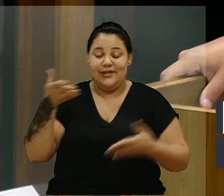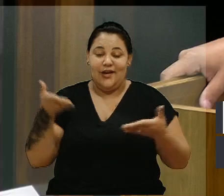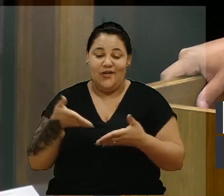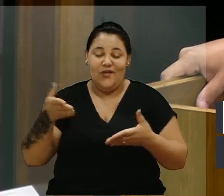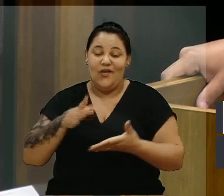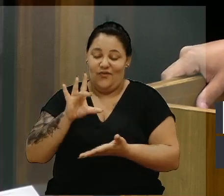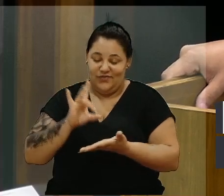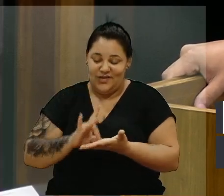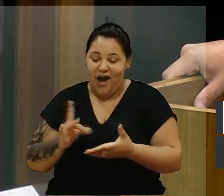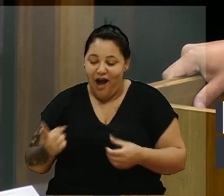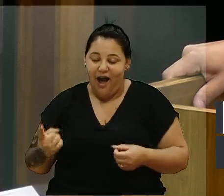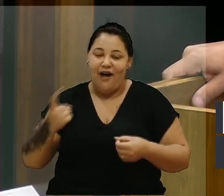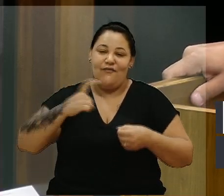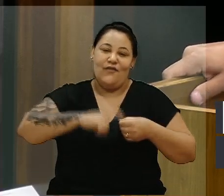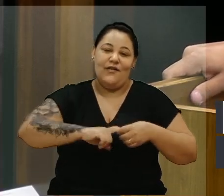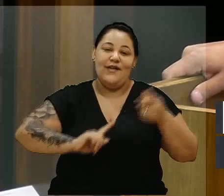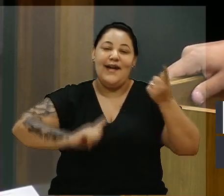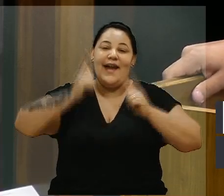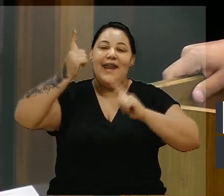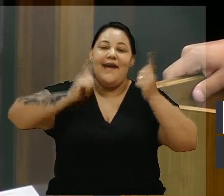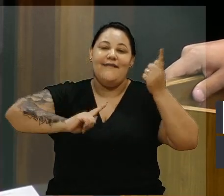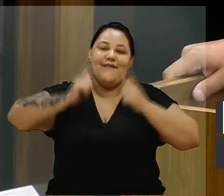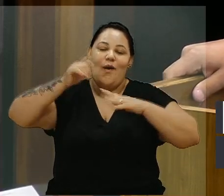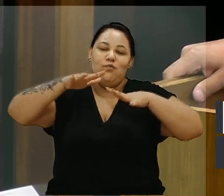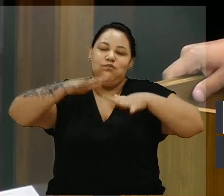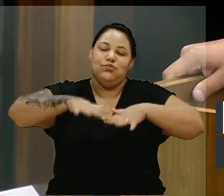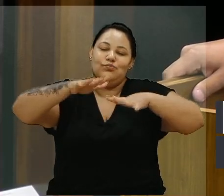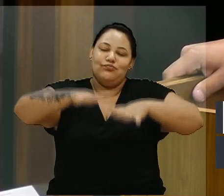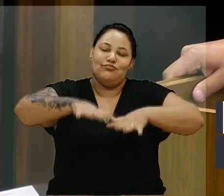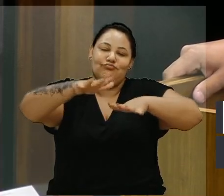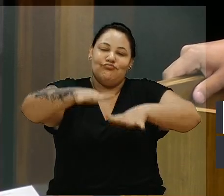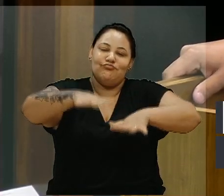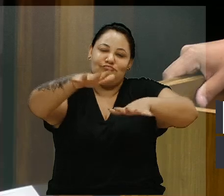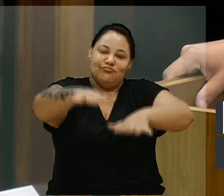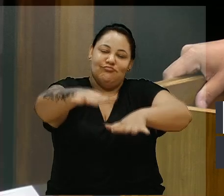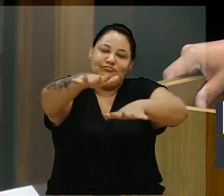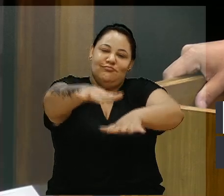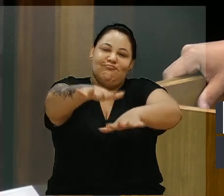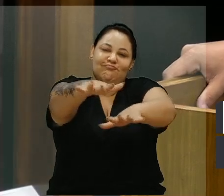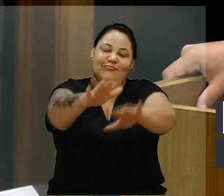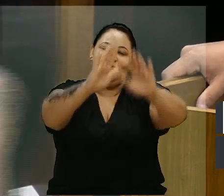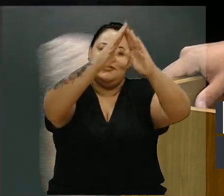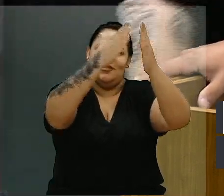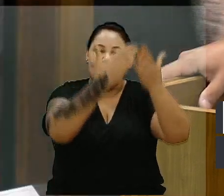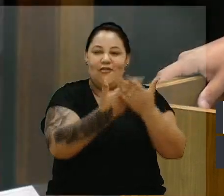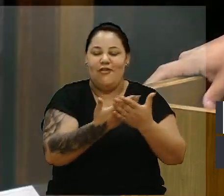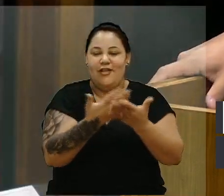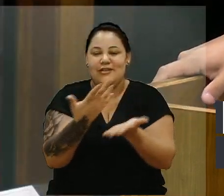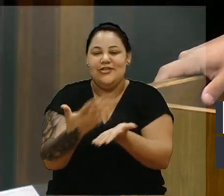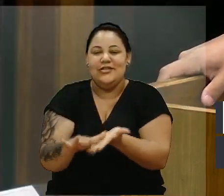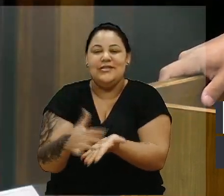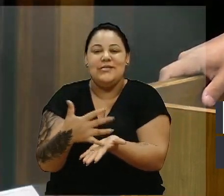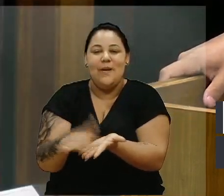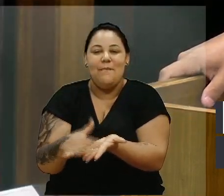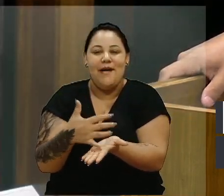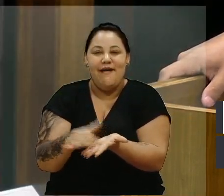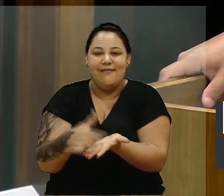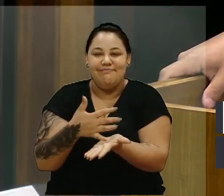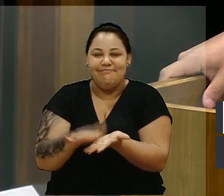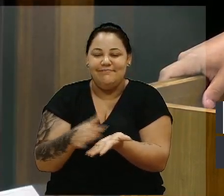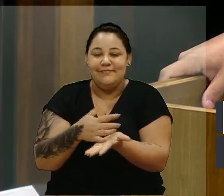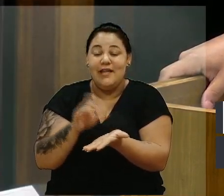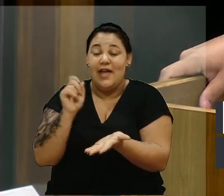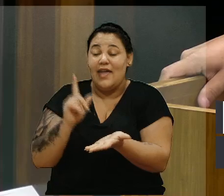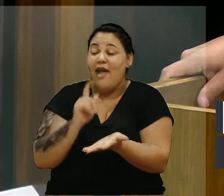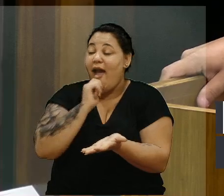do Carnaval de Rua das nossas queridas escolas de samba. Para quem não sabe, a